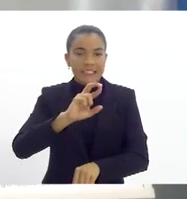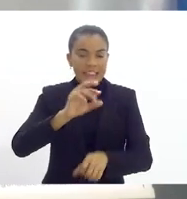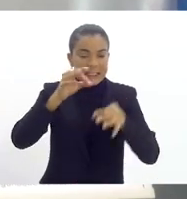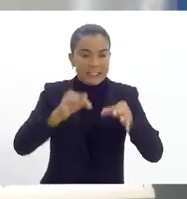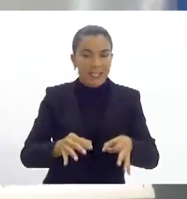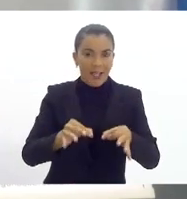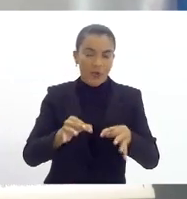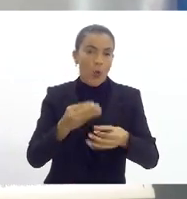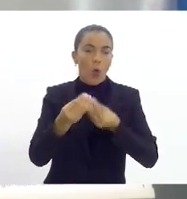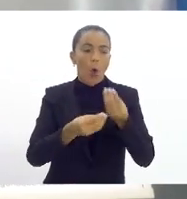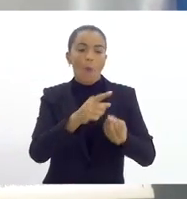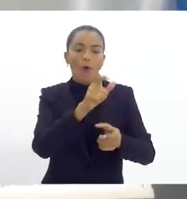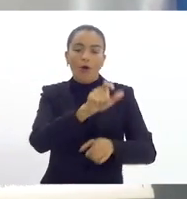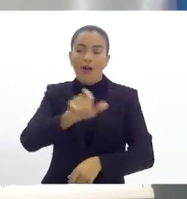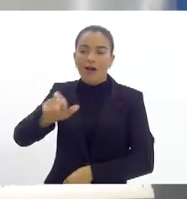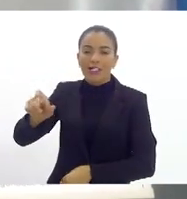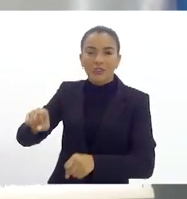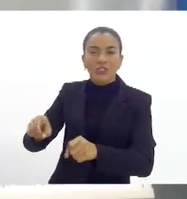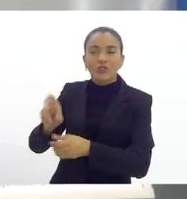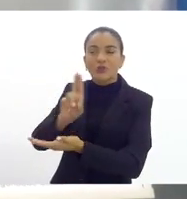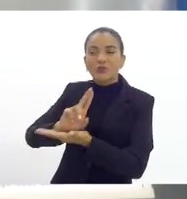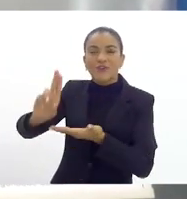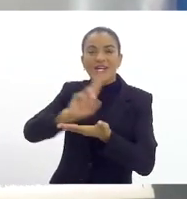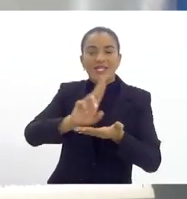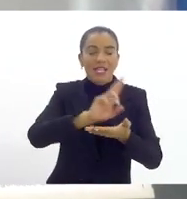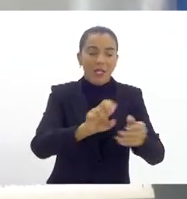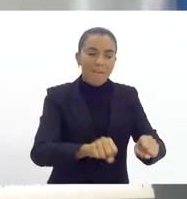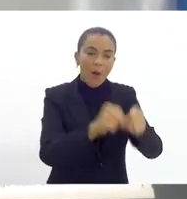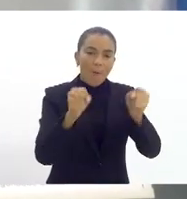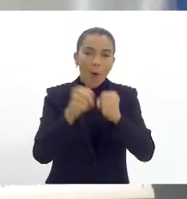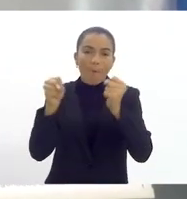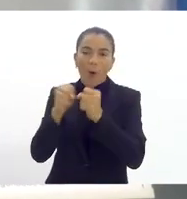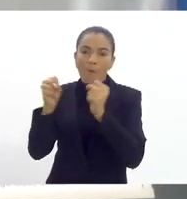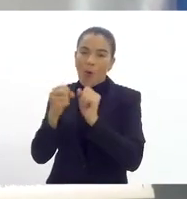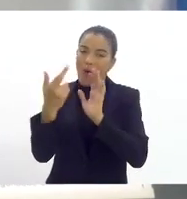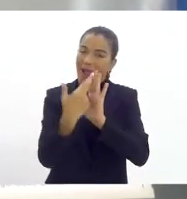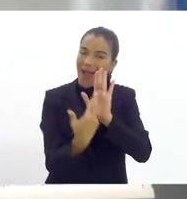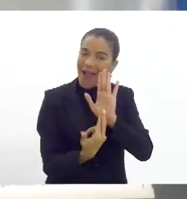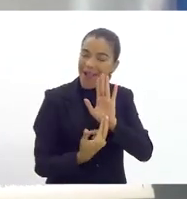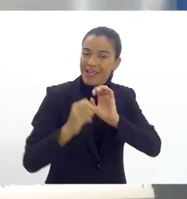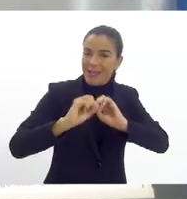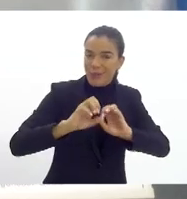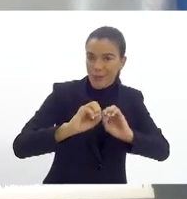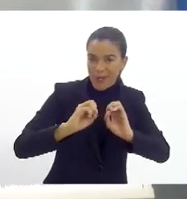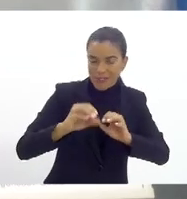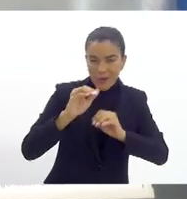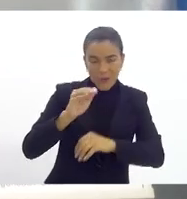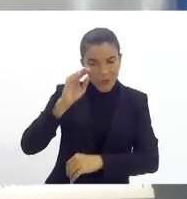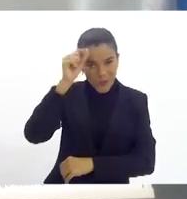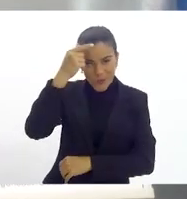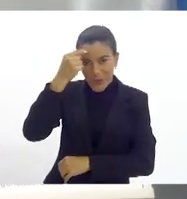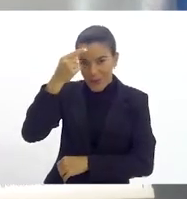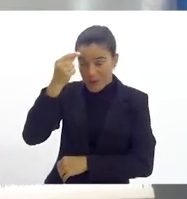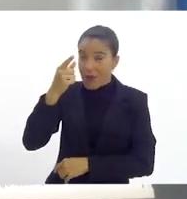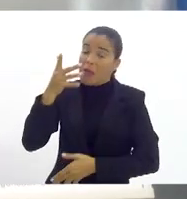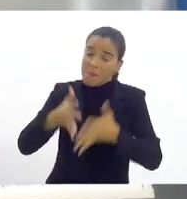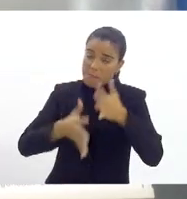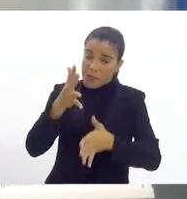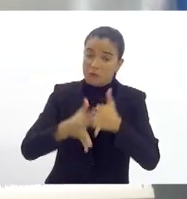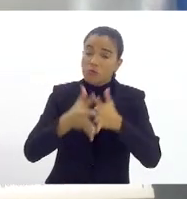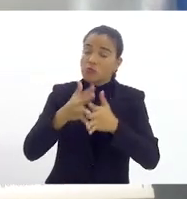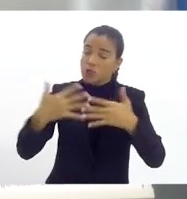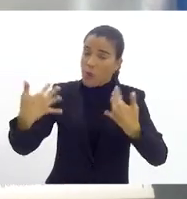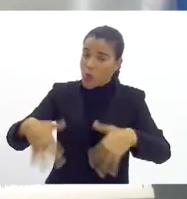burlar fiscalização e nós temos essa situação que na prática prejudica muito